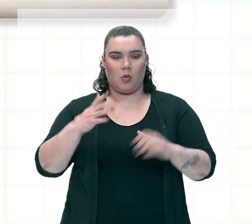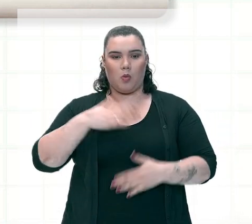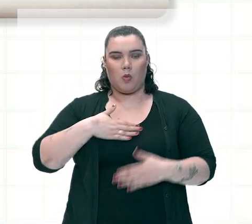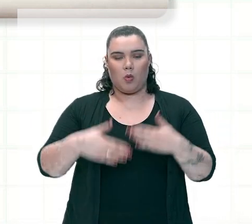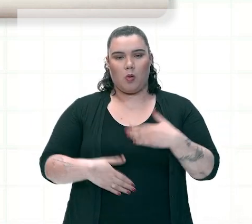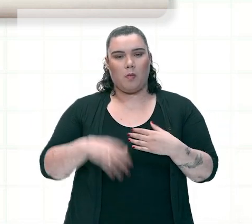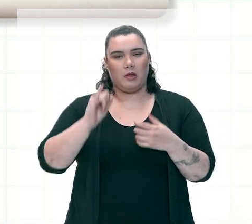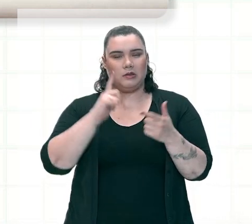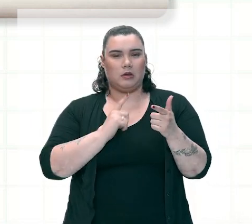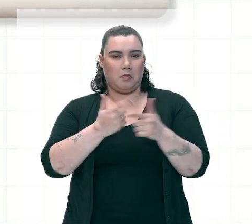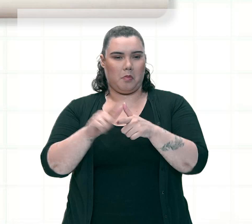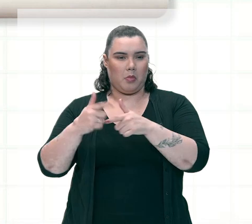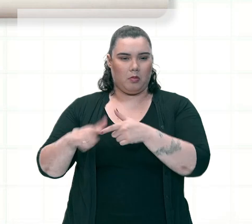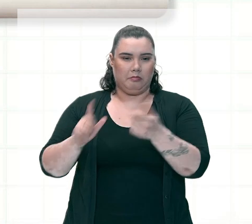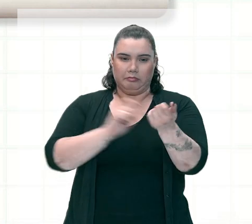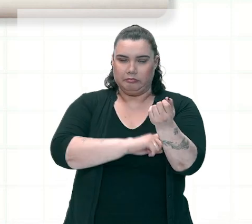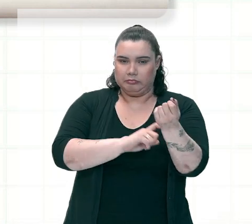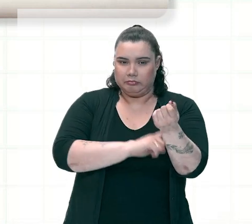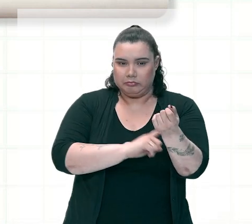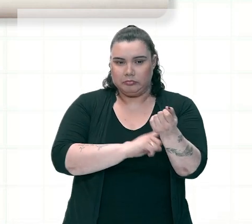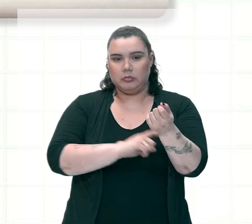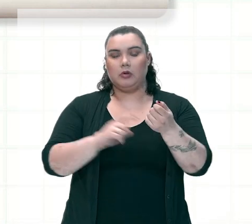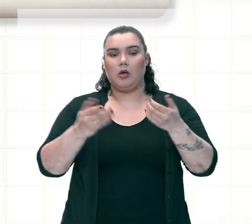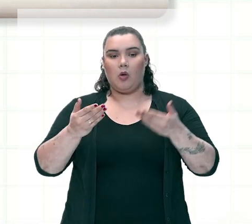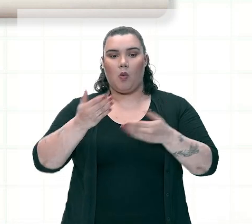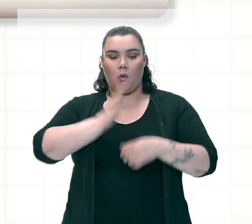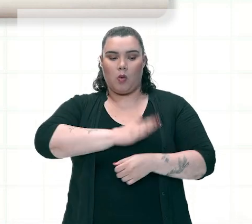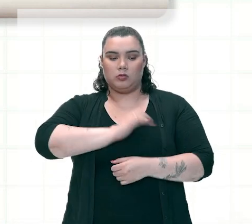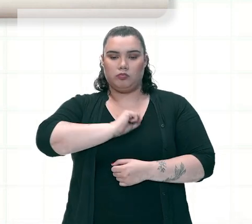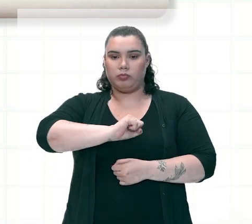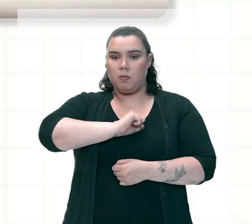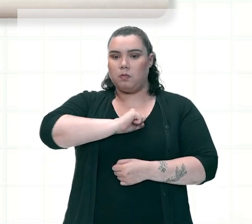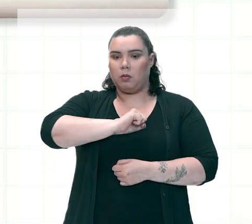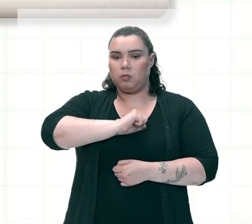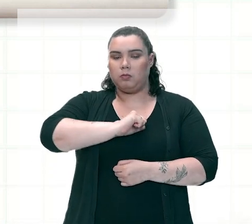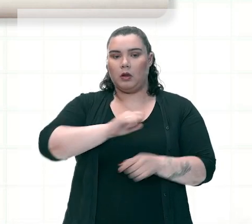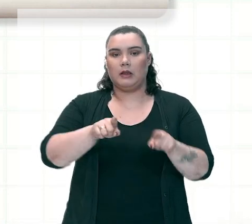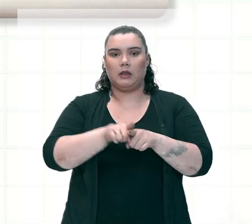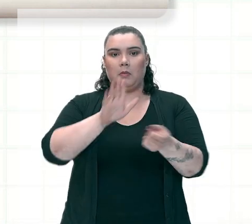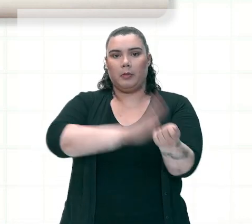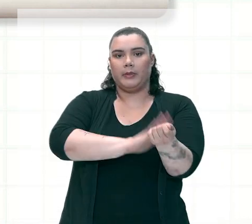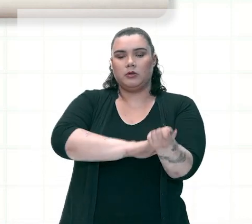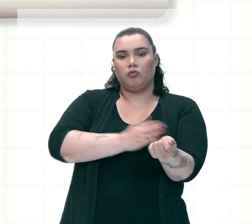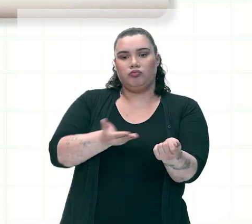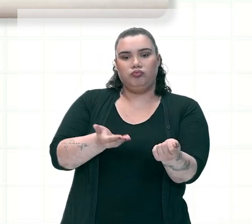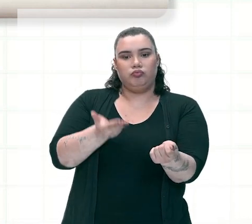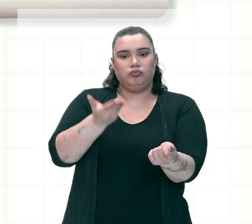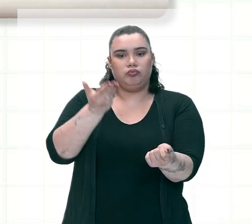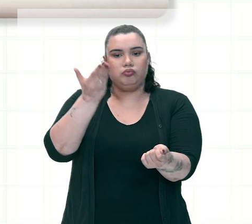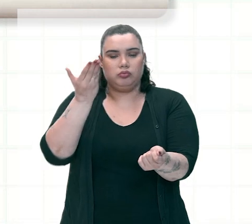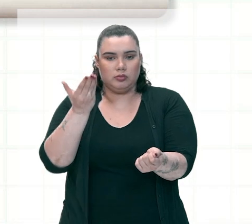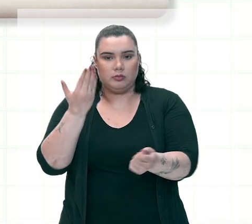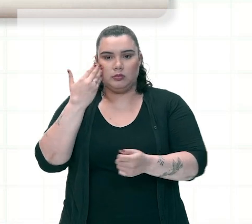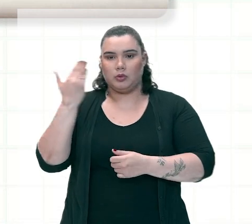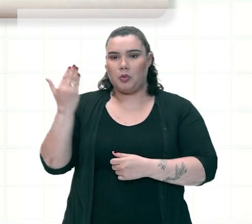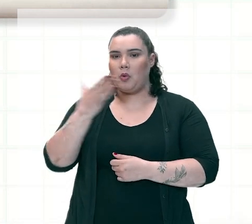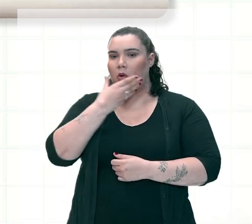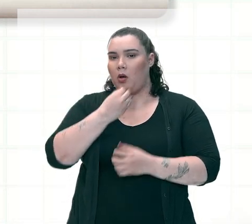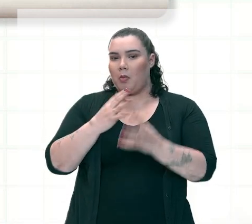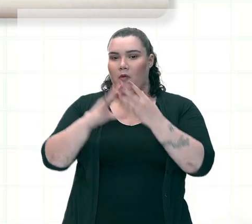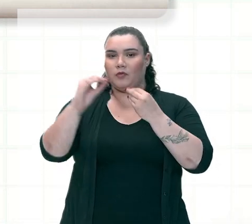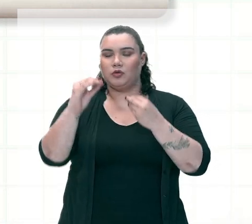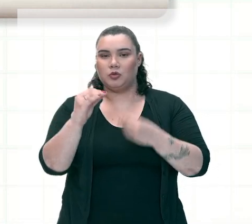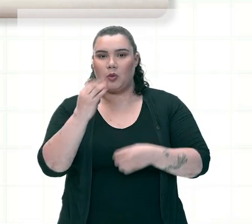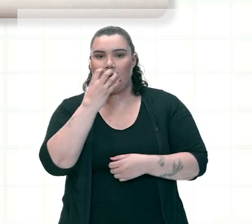o corpo para situações de estresse, aumentando a frequência cardíaca e a pressão arterial. Olha aí o rapaz fugindo